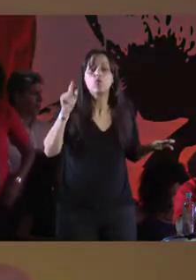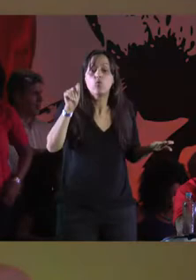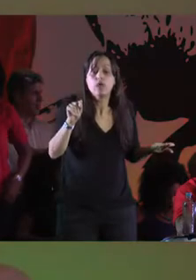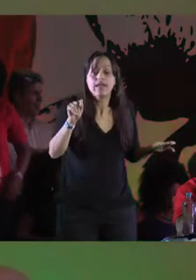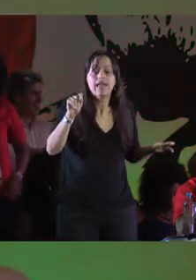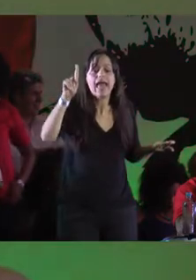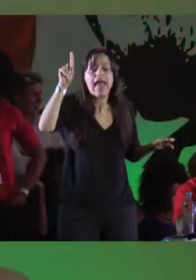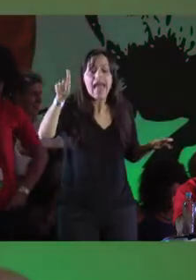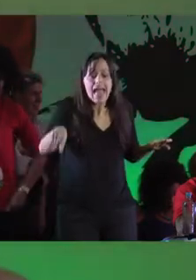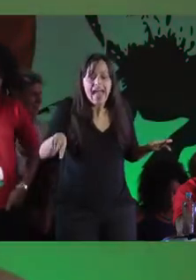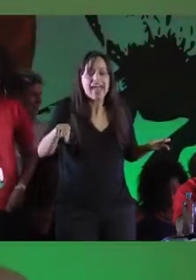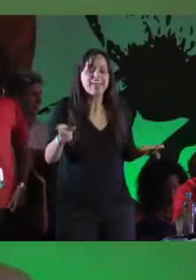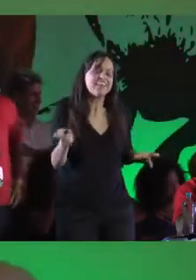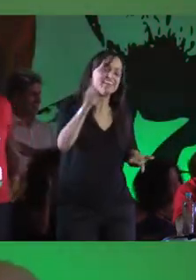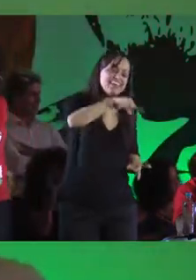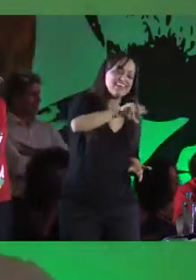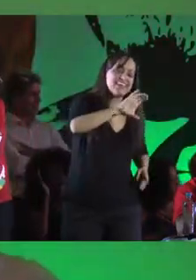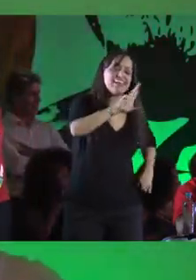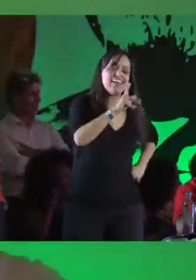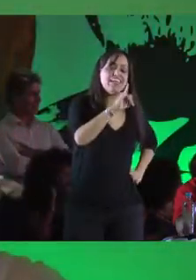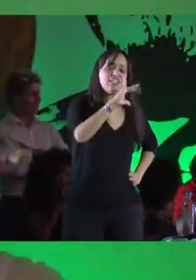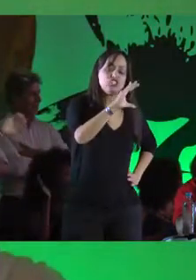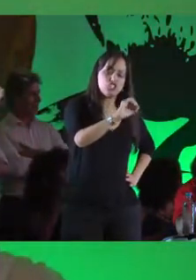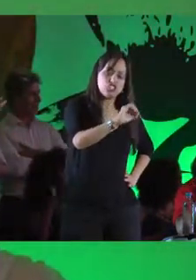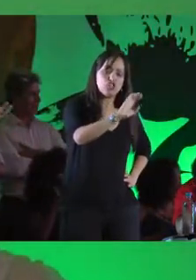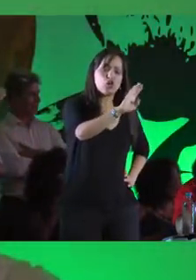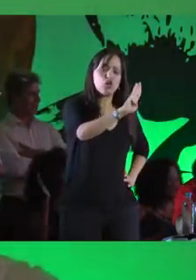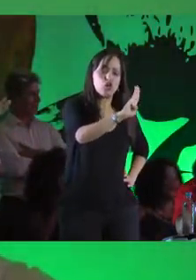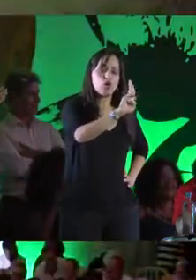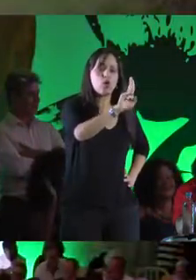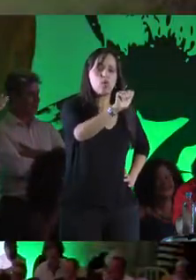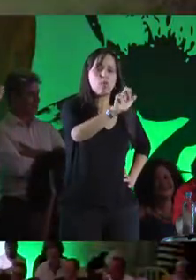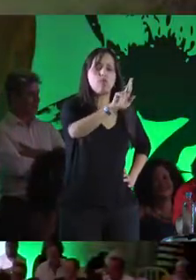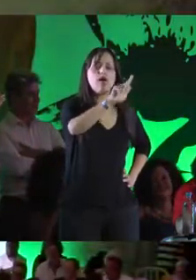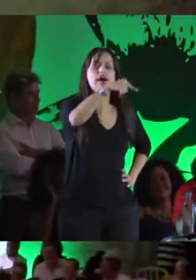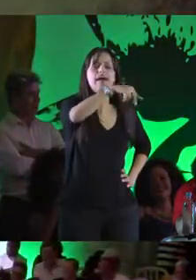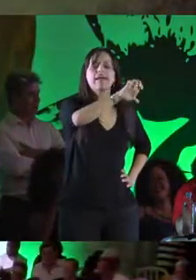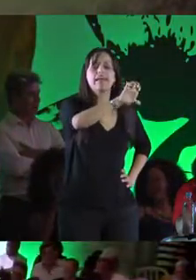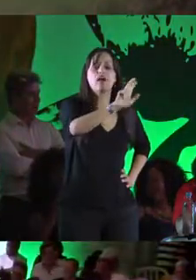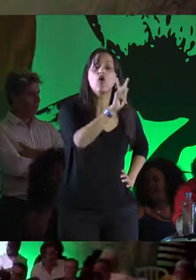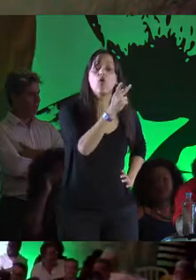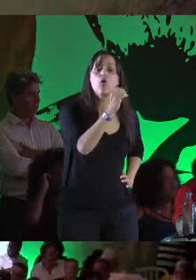Chico Buarque de Holanda, não é o livro dele.